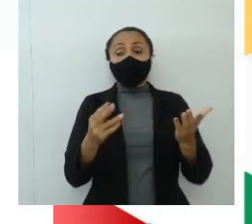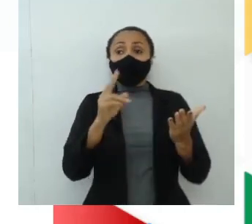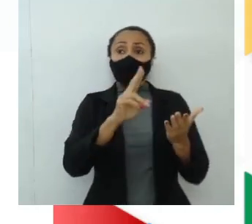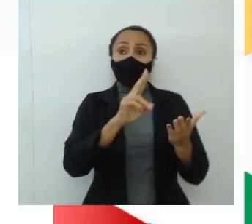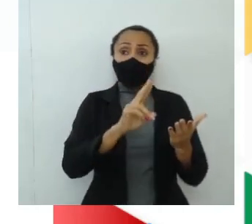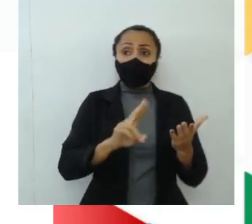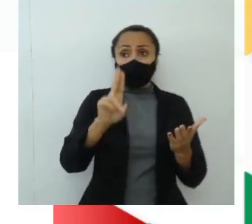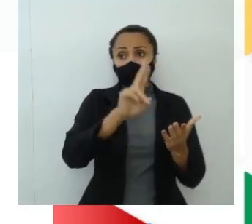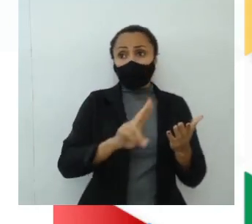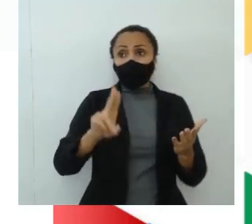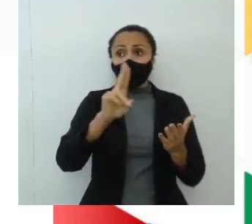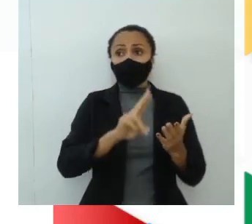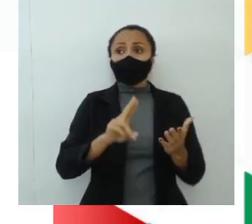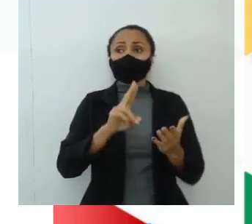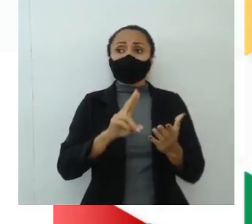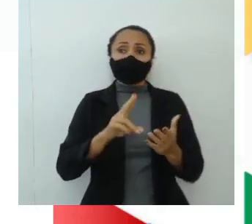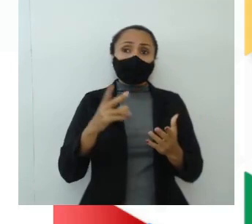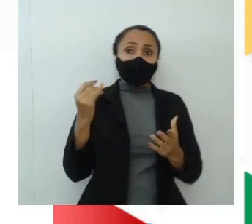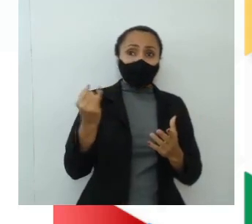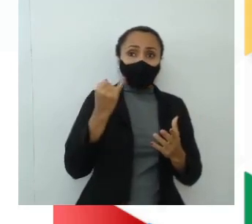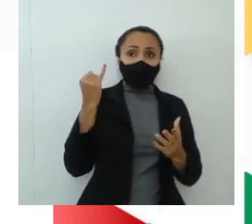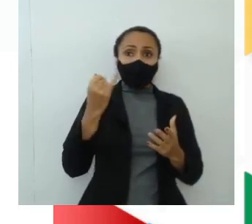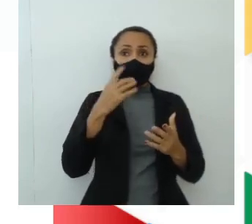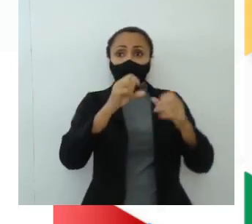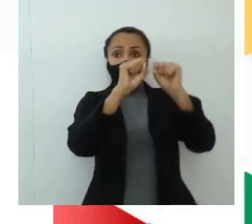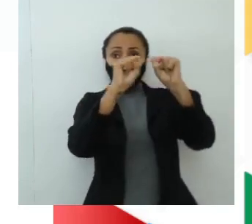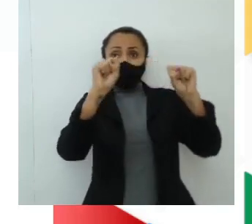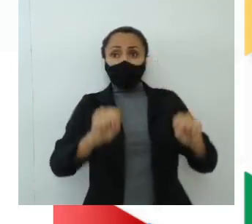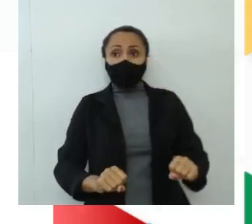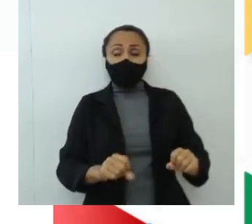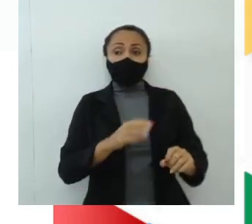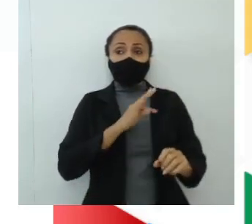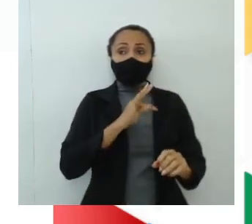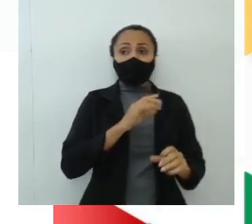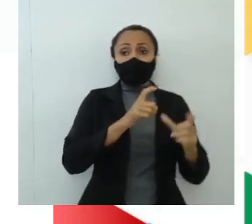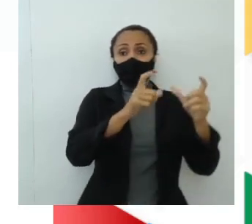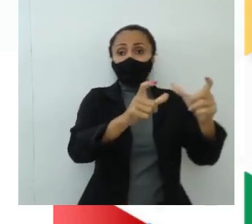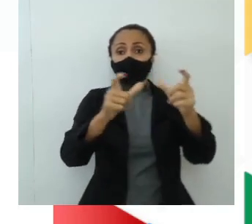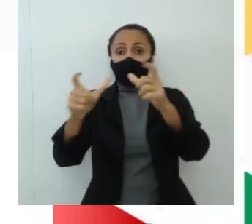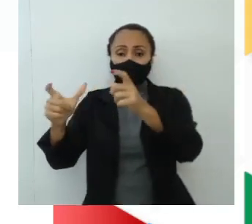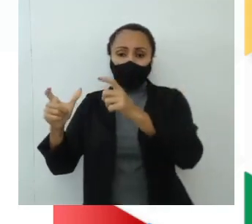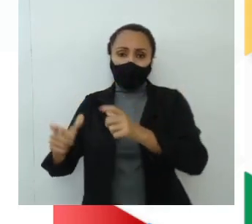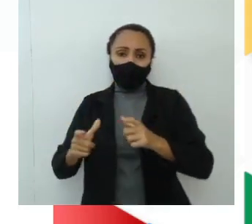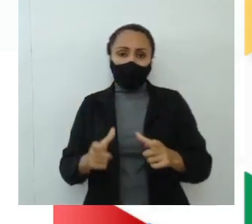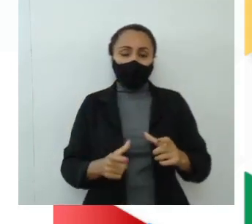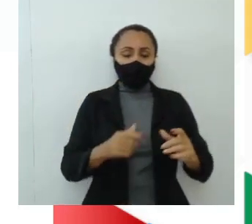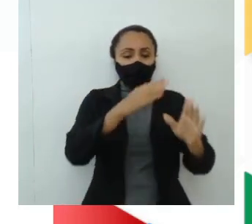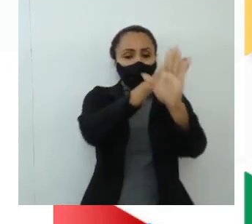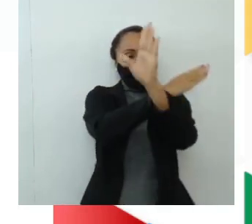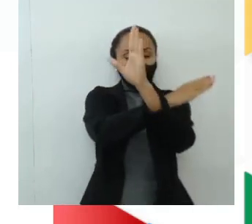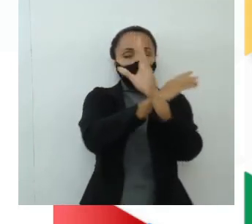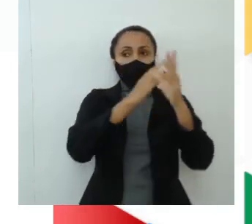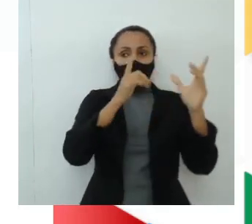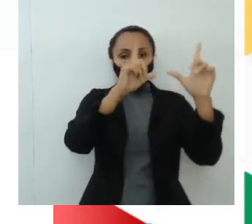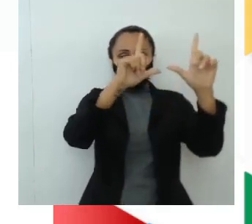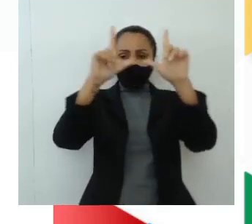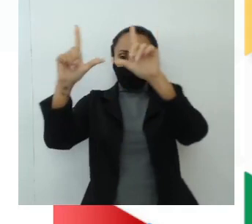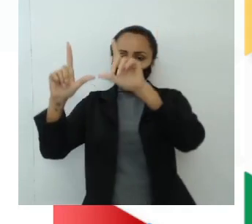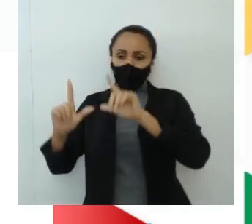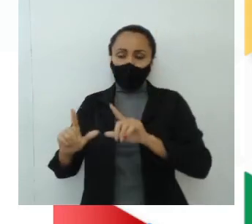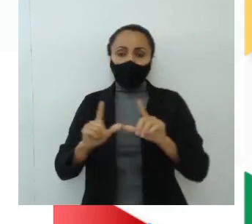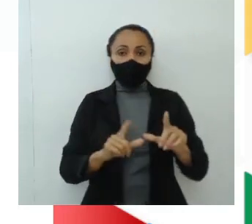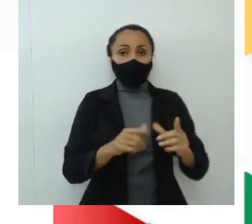E é usado, né, fundamentalmente para sistematizar a técnica de localização no plano. Inclusive, se